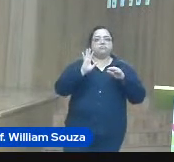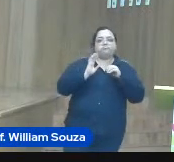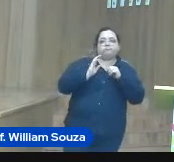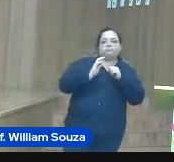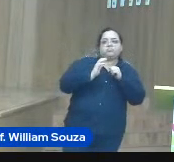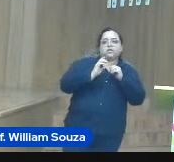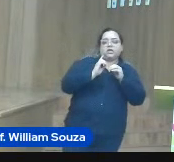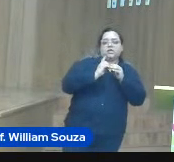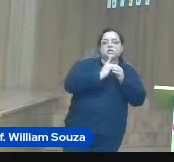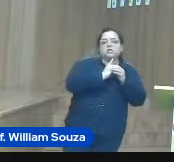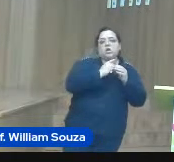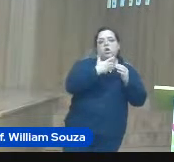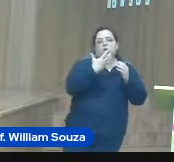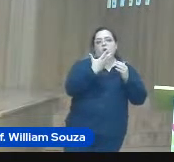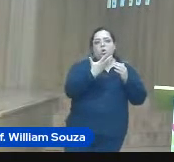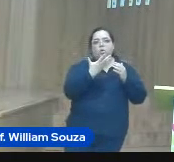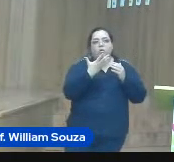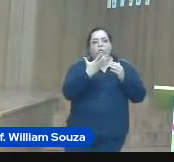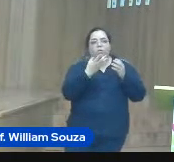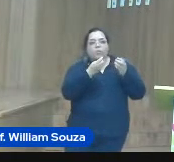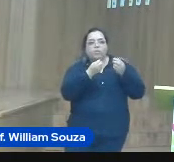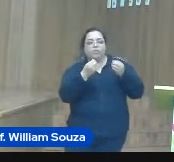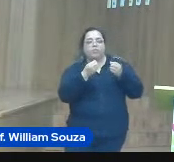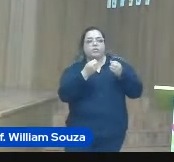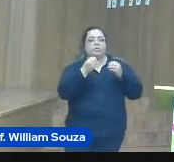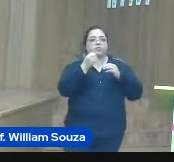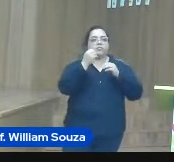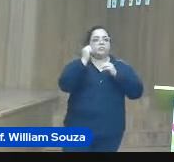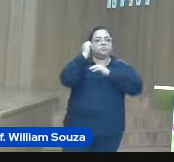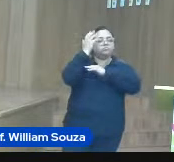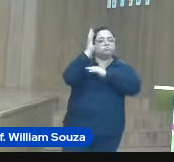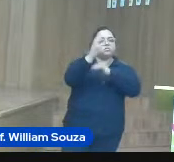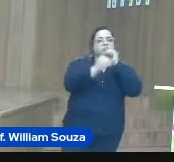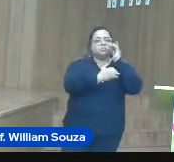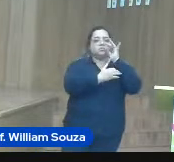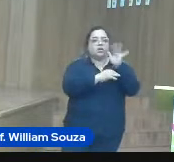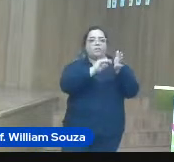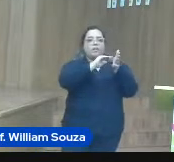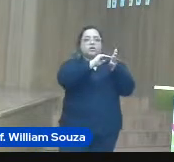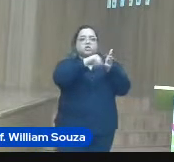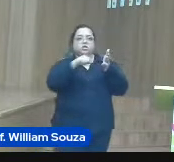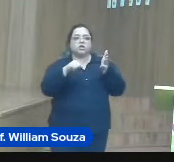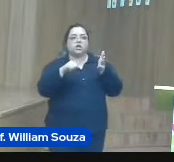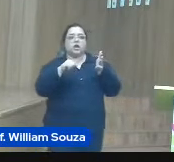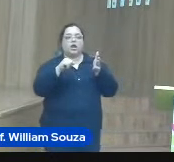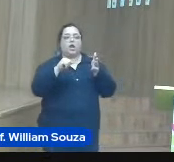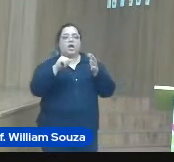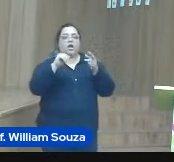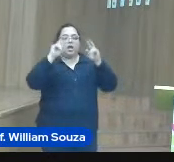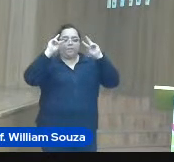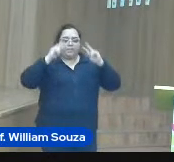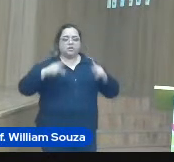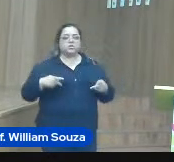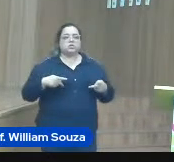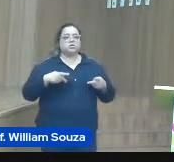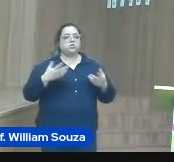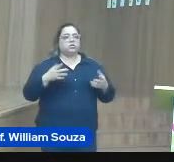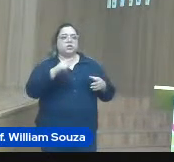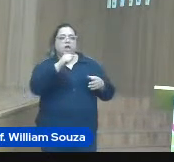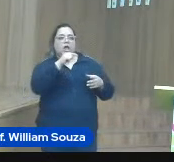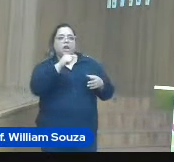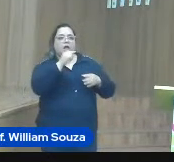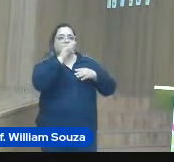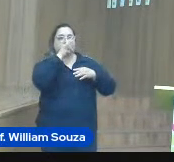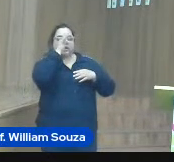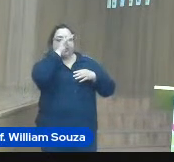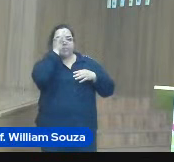na natureza para tirar fora a humanidade de cena. Tá lá na abelha, tá lá no, na planta, mas e aqui na